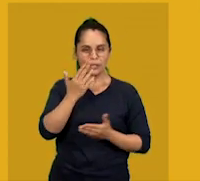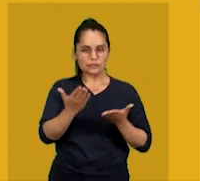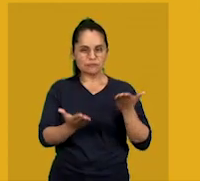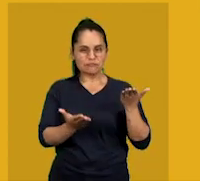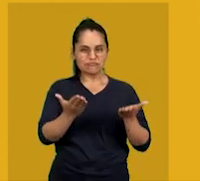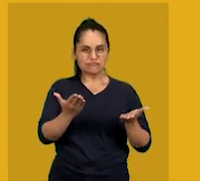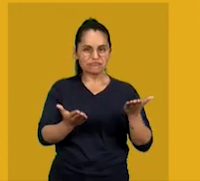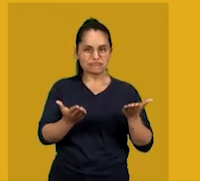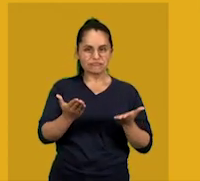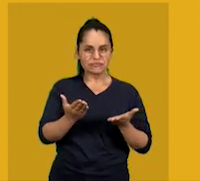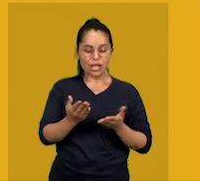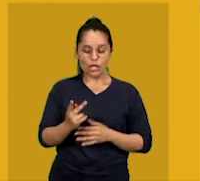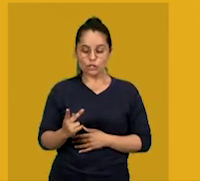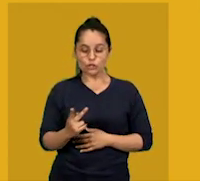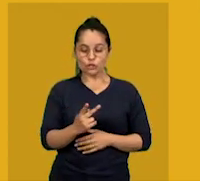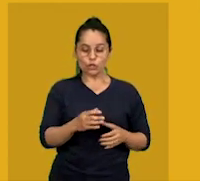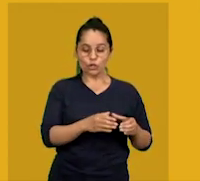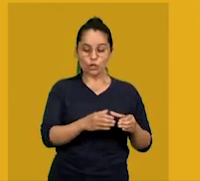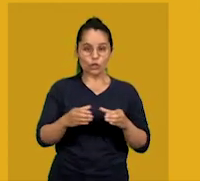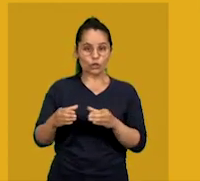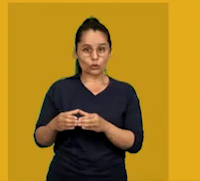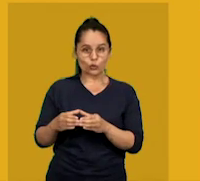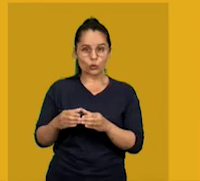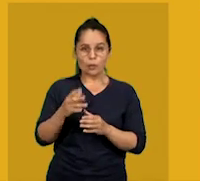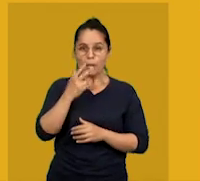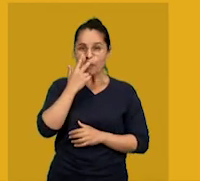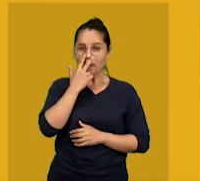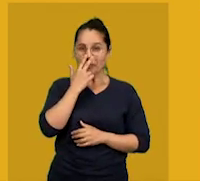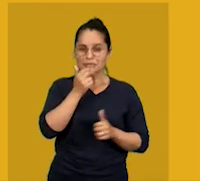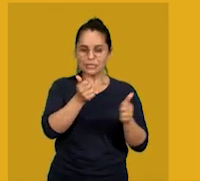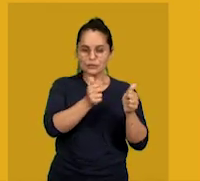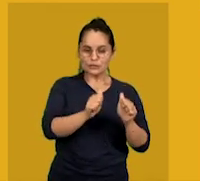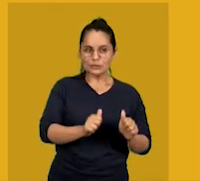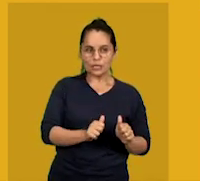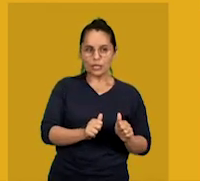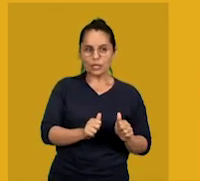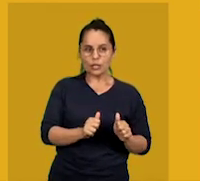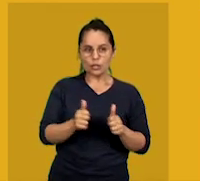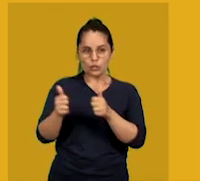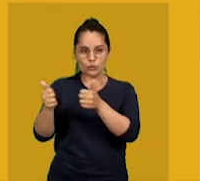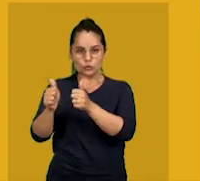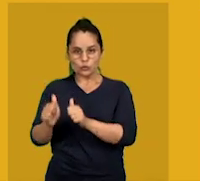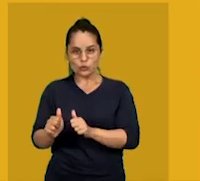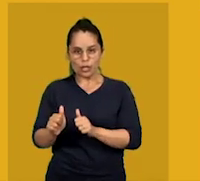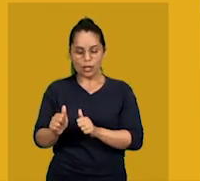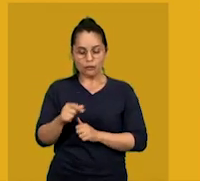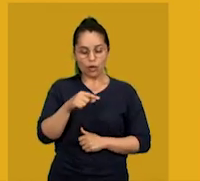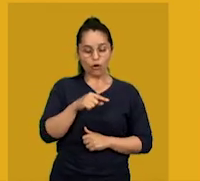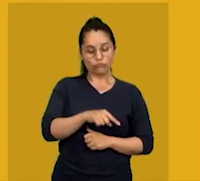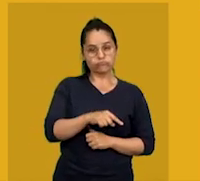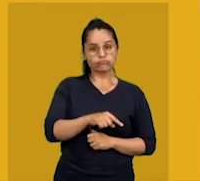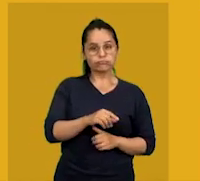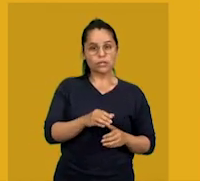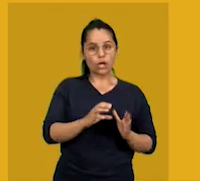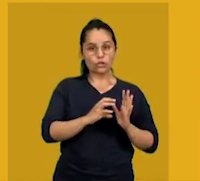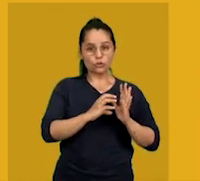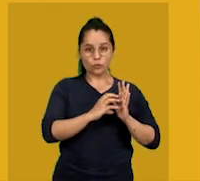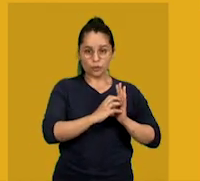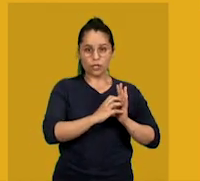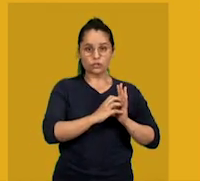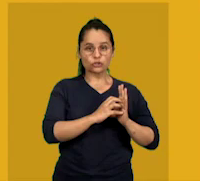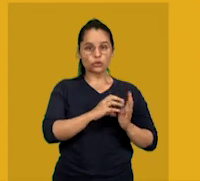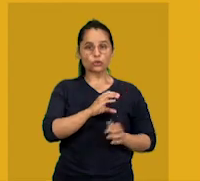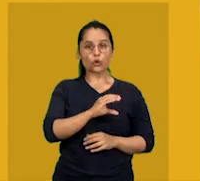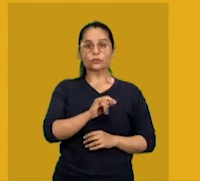e 2 grupos, né, como se fossem 2 estátuas, uma estátua do Partido Conservador e uma estátua do